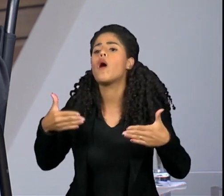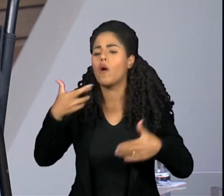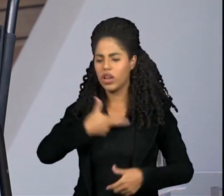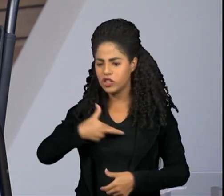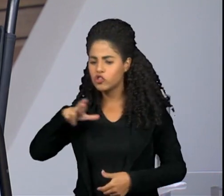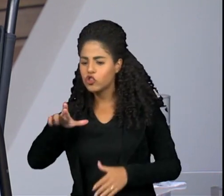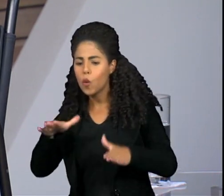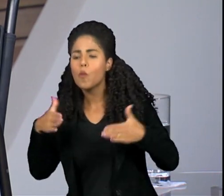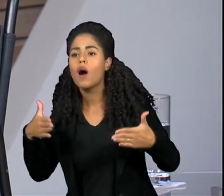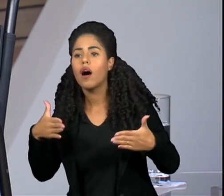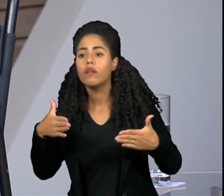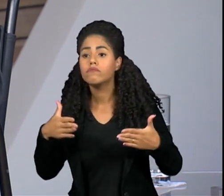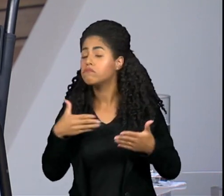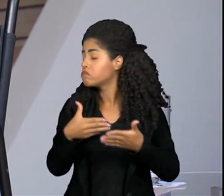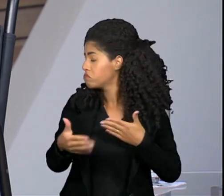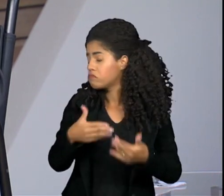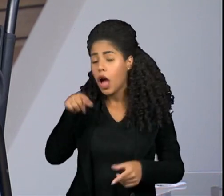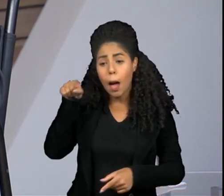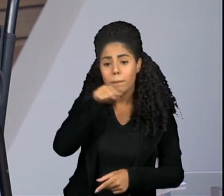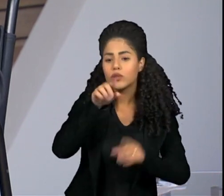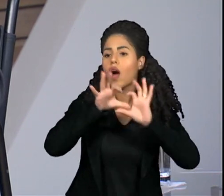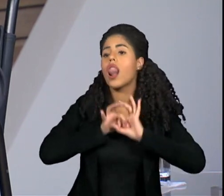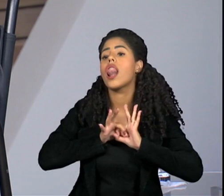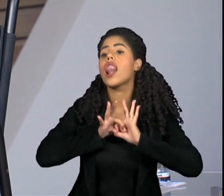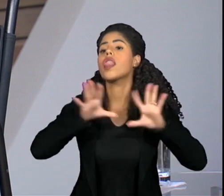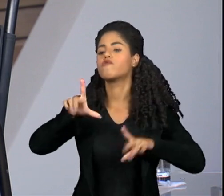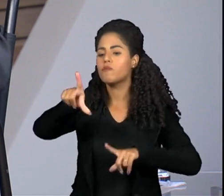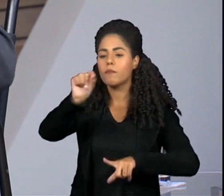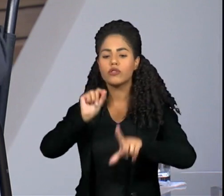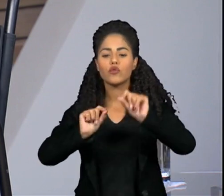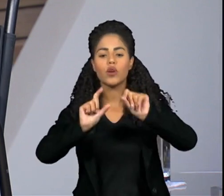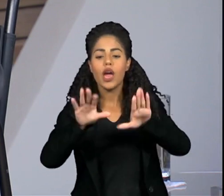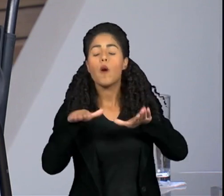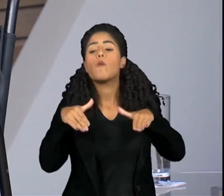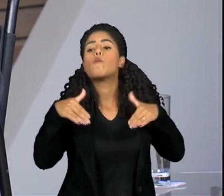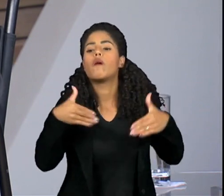um direito da pessoa mudar a religião a hora que ela quiser. Né? A pessoa tem